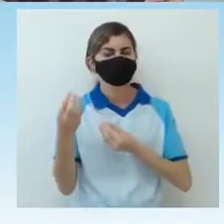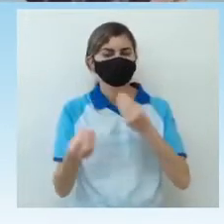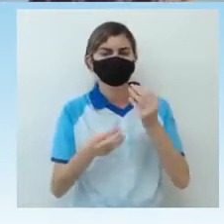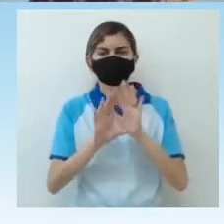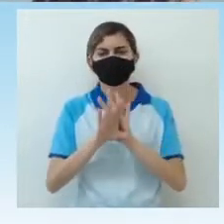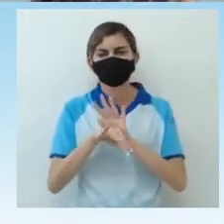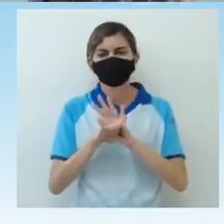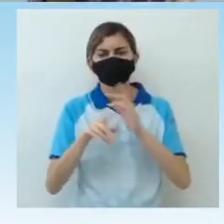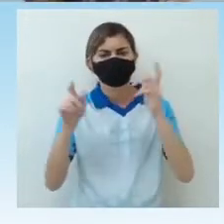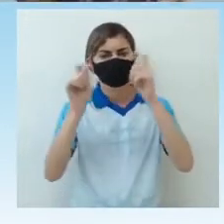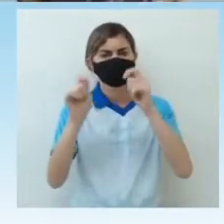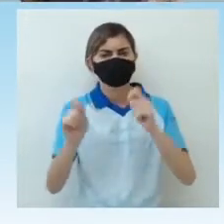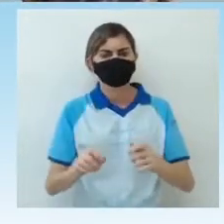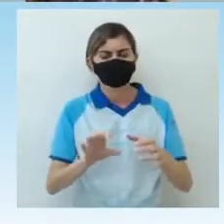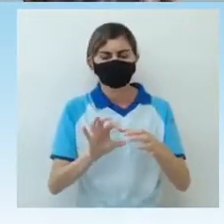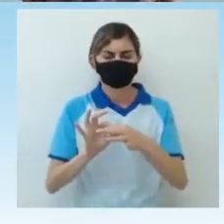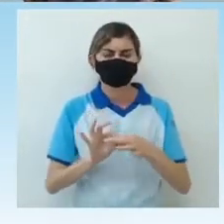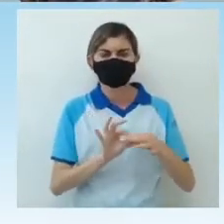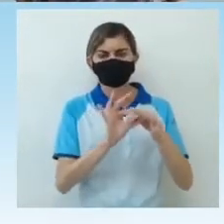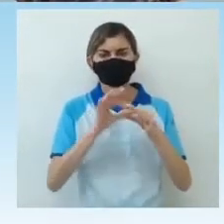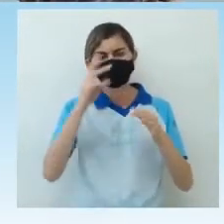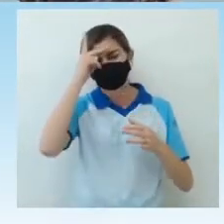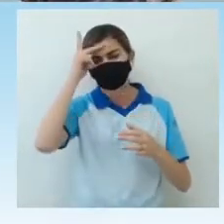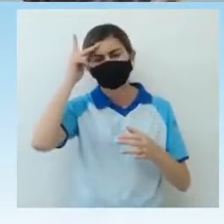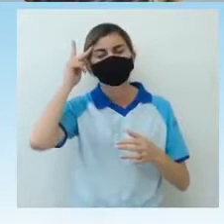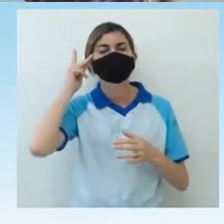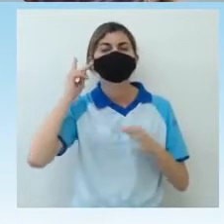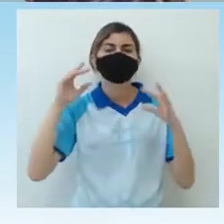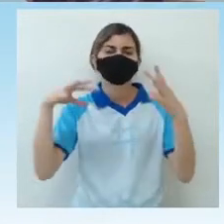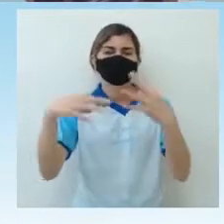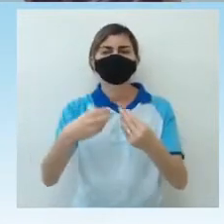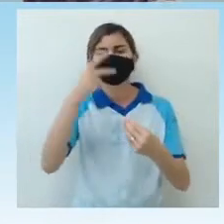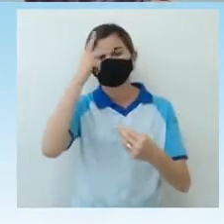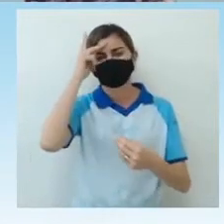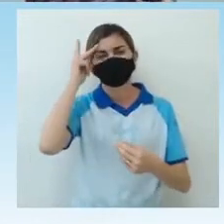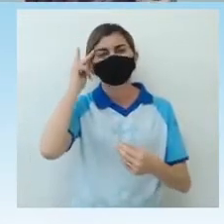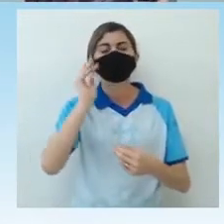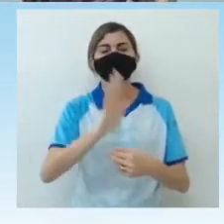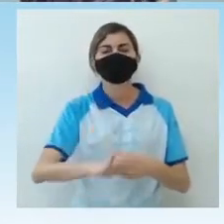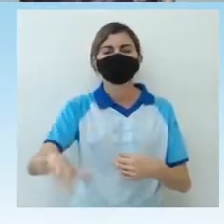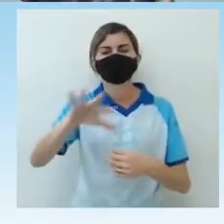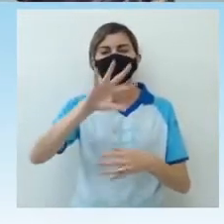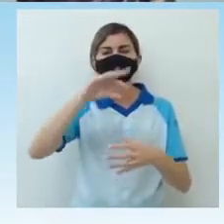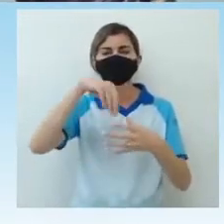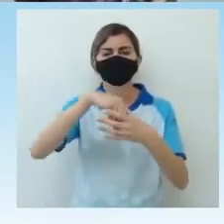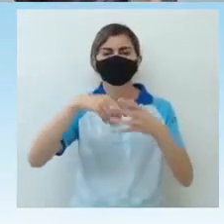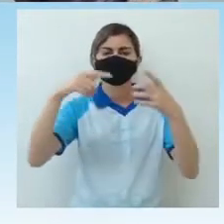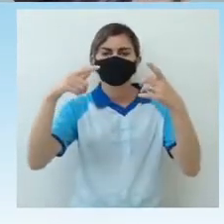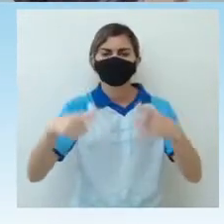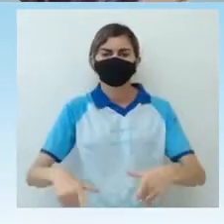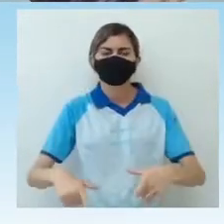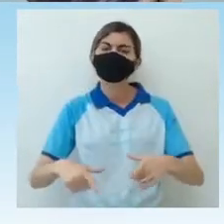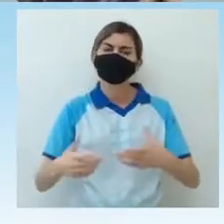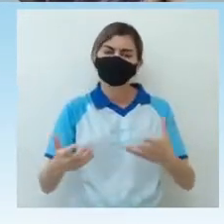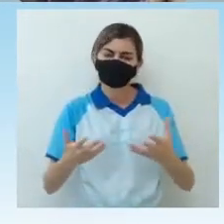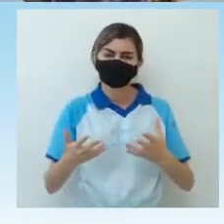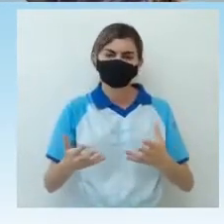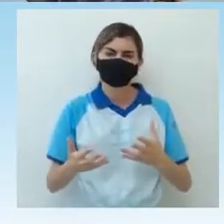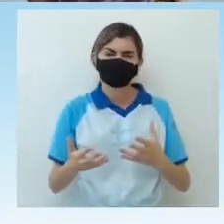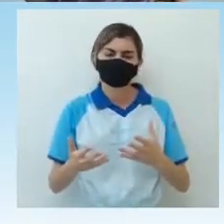de arte une as pessoas, como a arte une todas as pessoas dentro desse lugar querido, desse